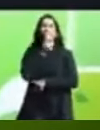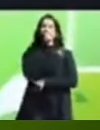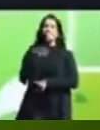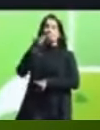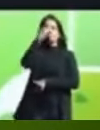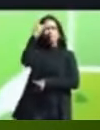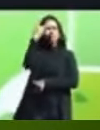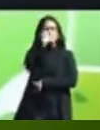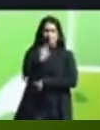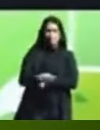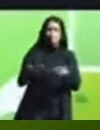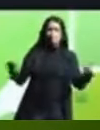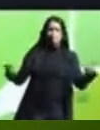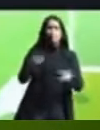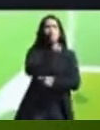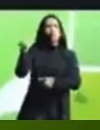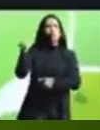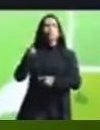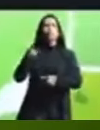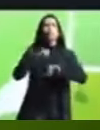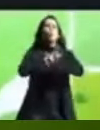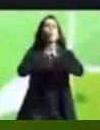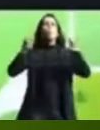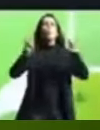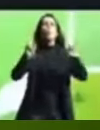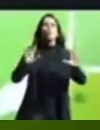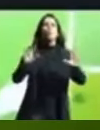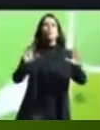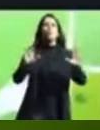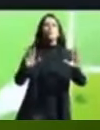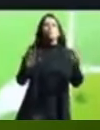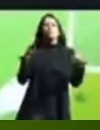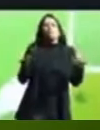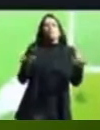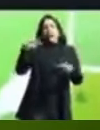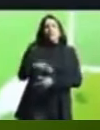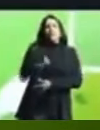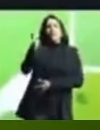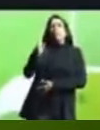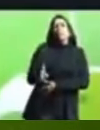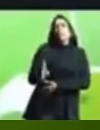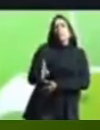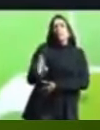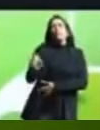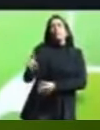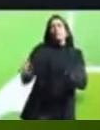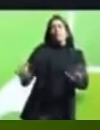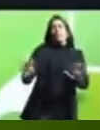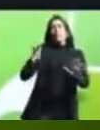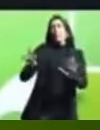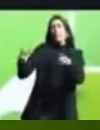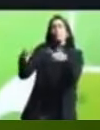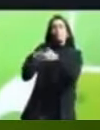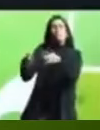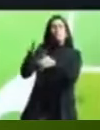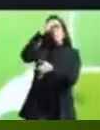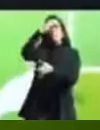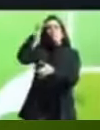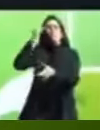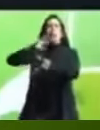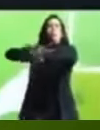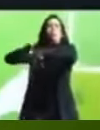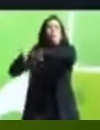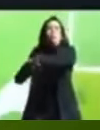Os senhores sinalizaram bem claro que não tem mais espaço para esse país de uma equipe corrupta e